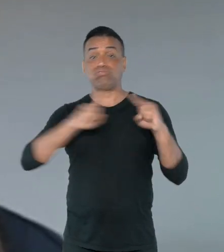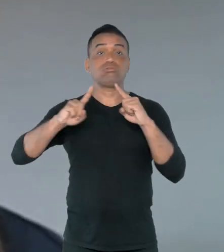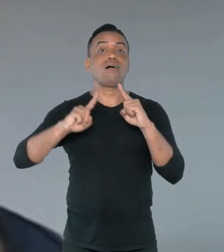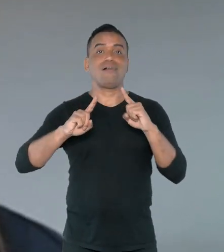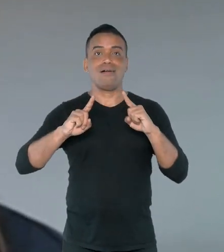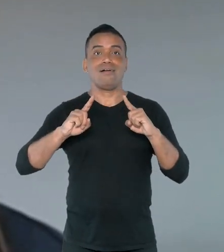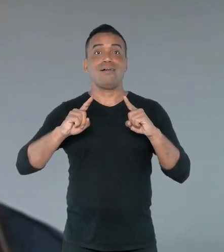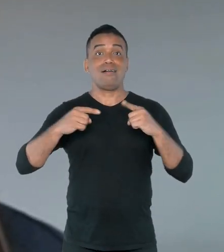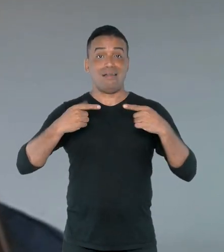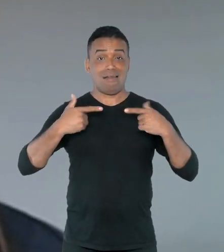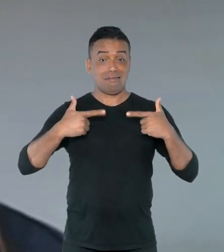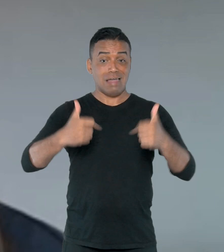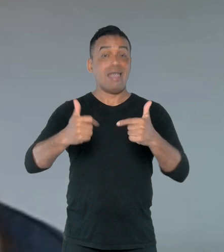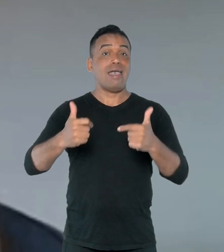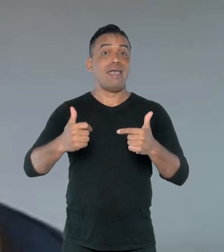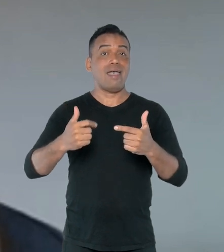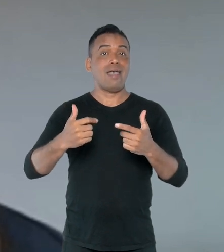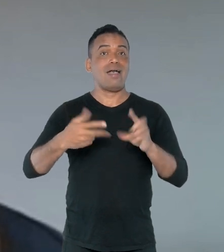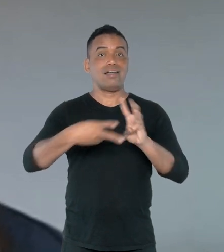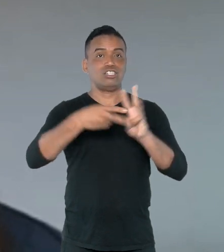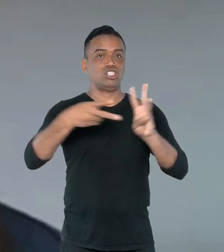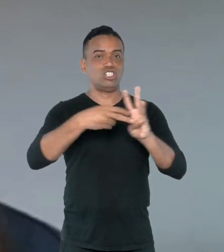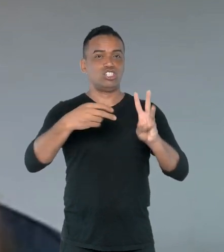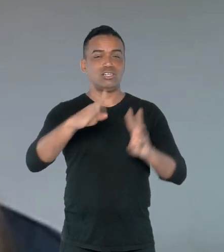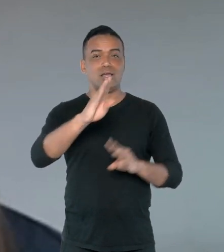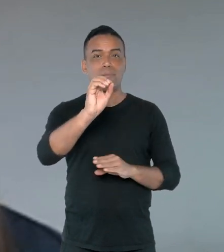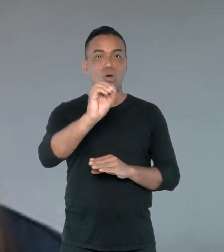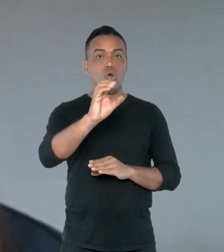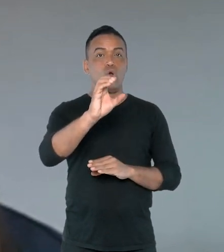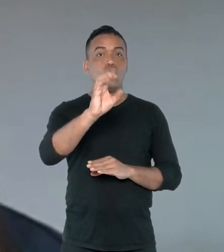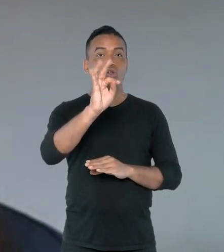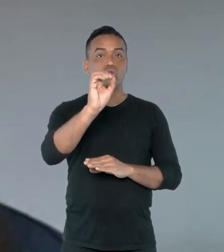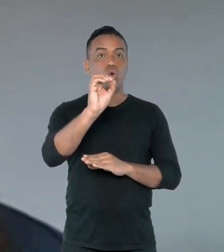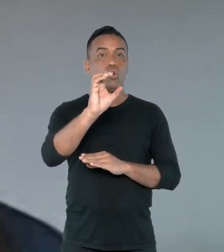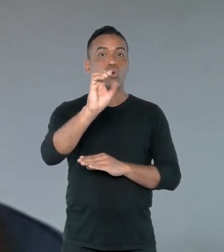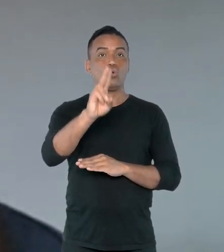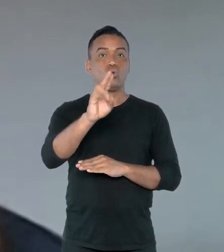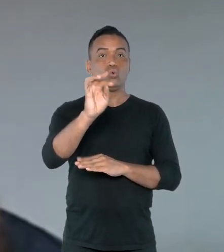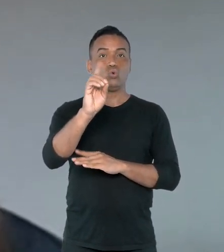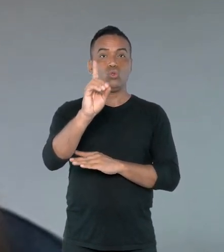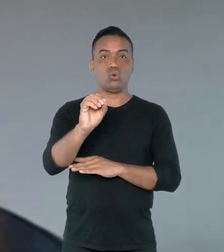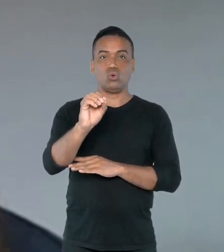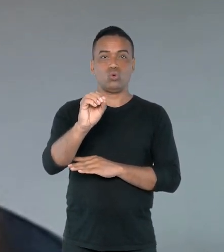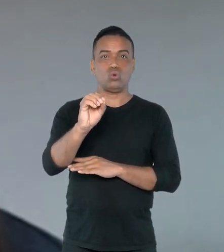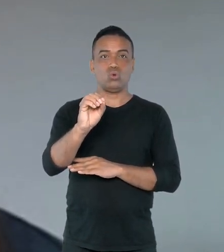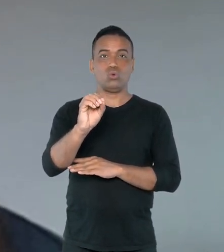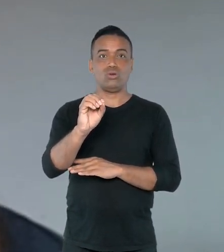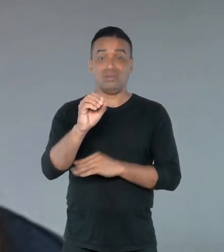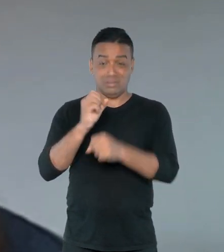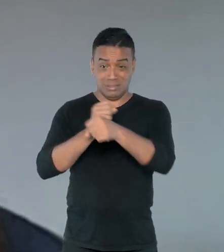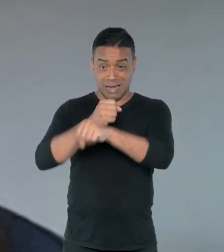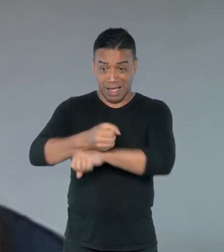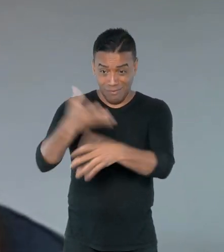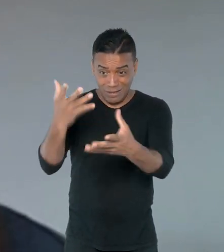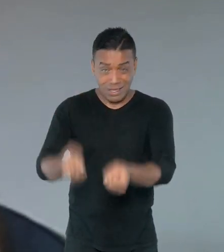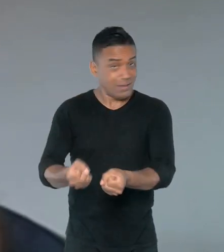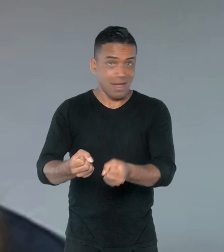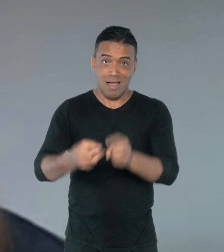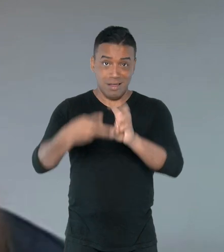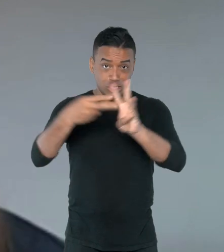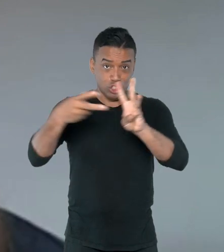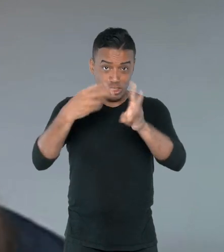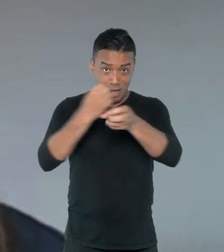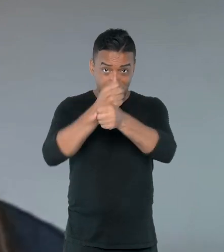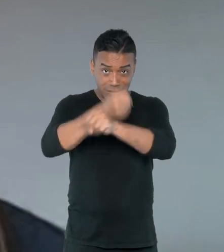botocudo, porque era um povo que não se rendeu, que não queria se escravizar, né? Era um